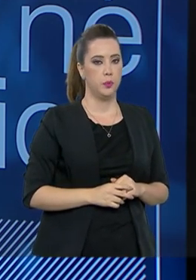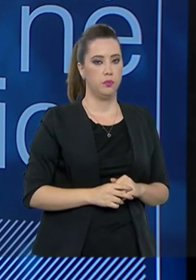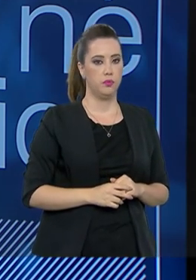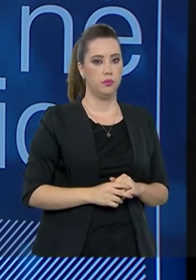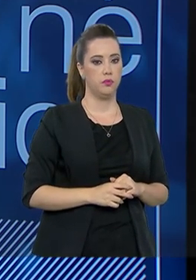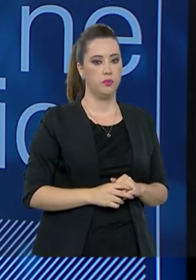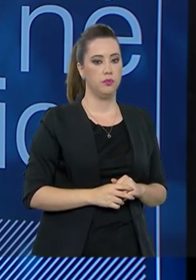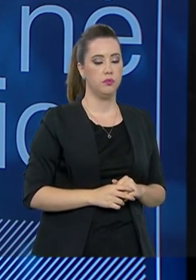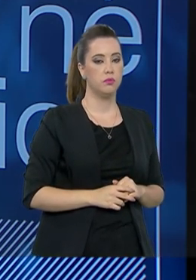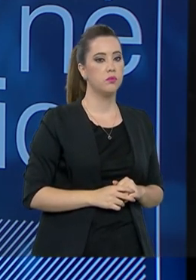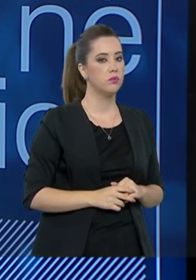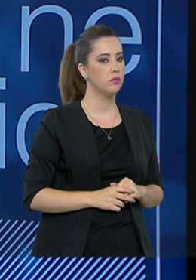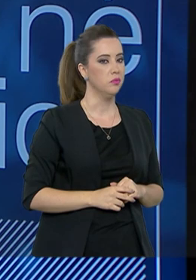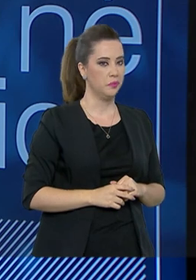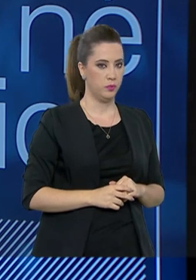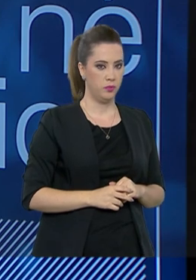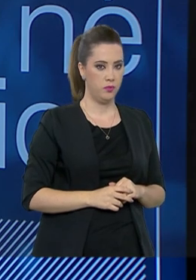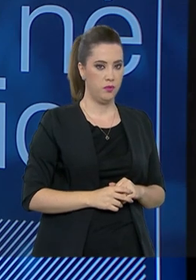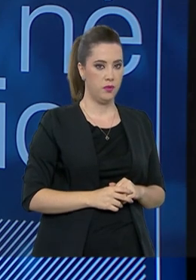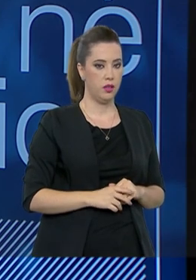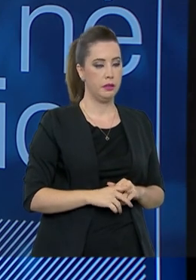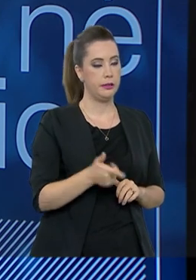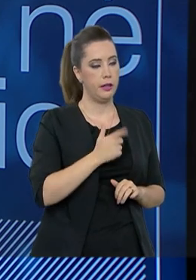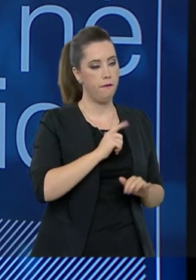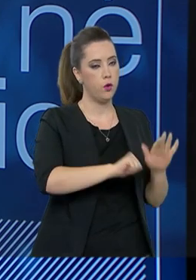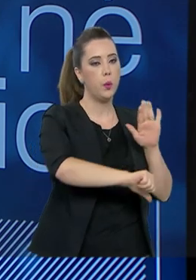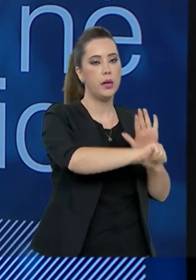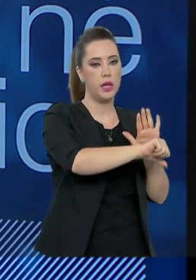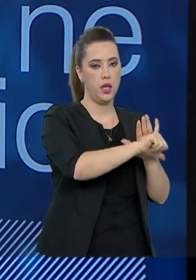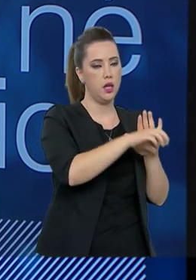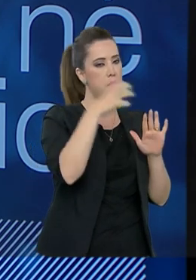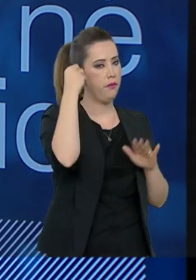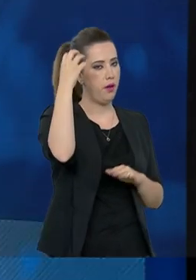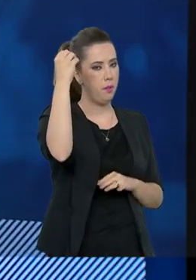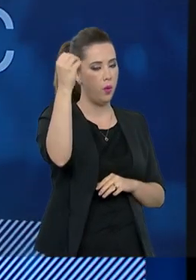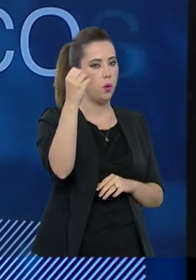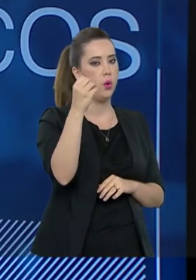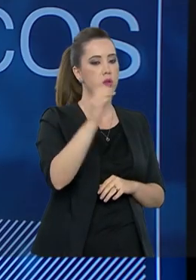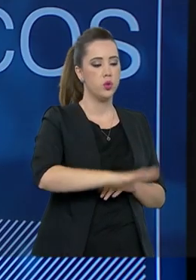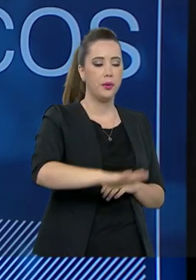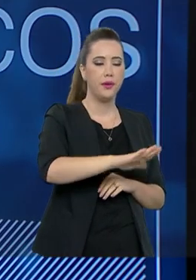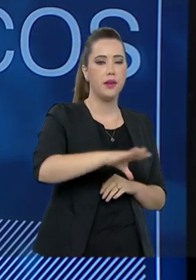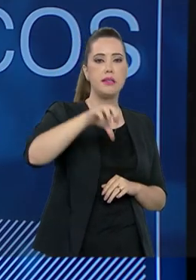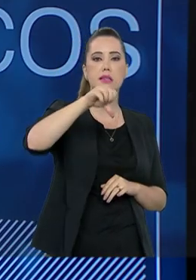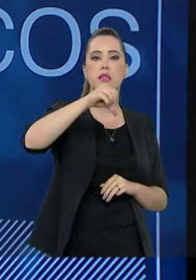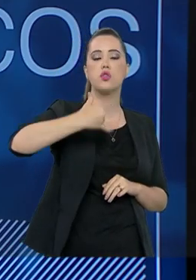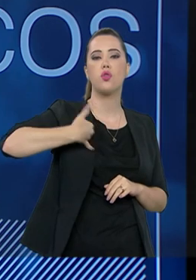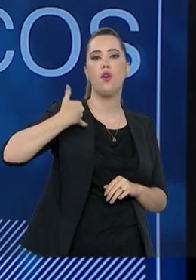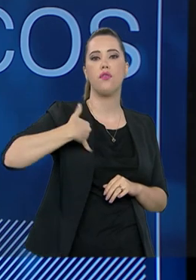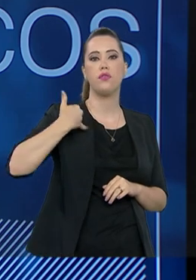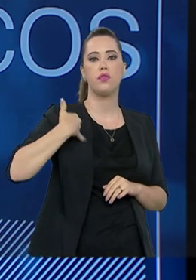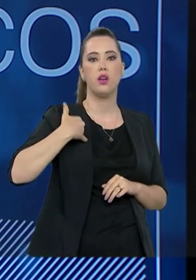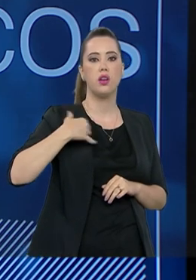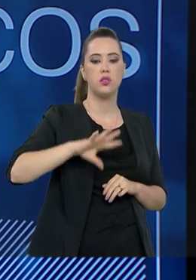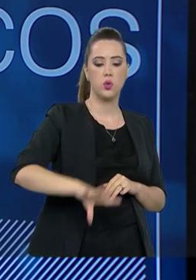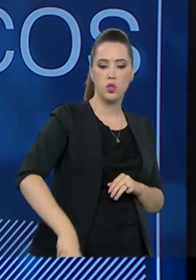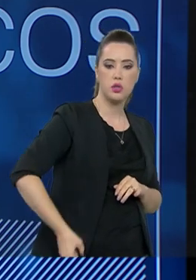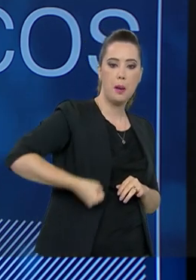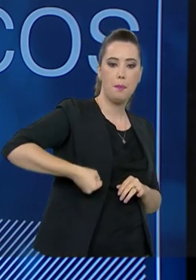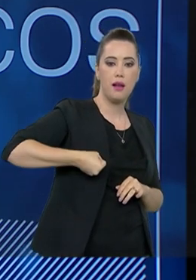existia um crime famoso de uma menina de 9 anos que foi encontrada dentro de uma mala na rodoviária